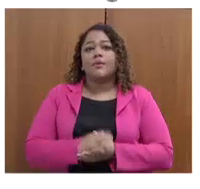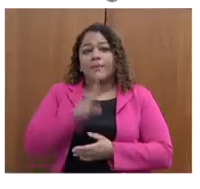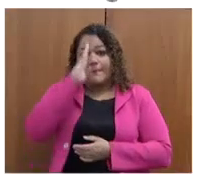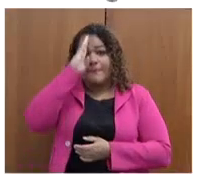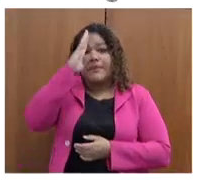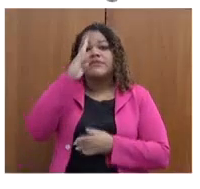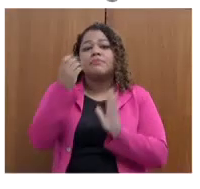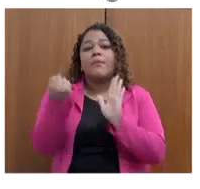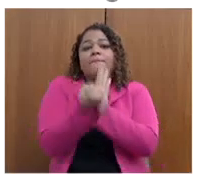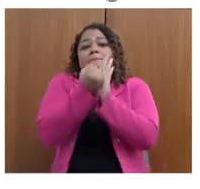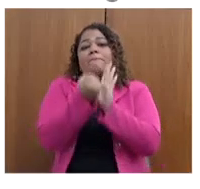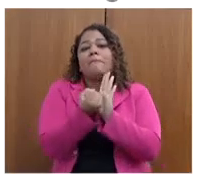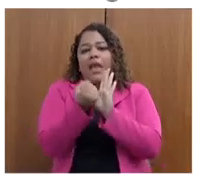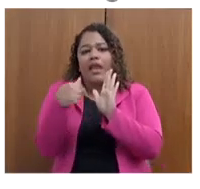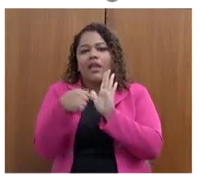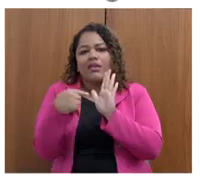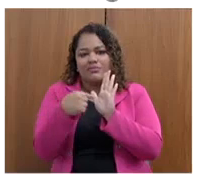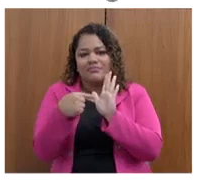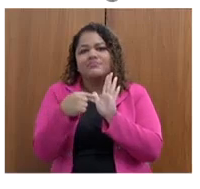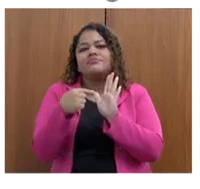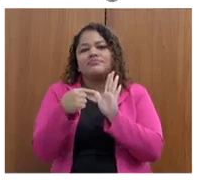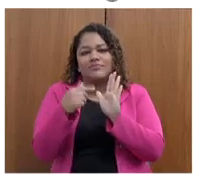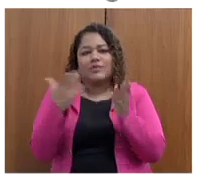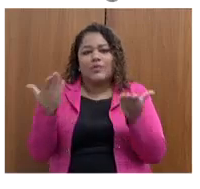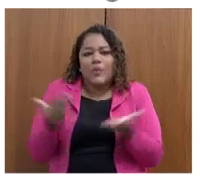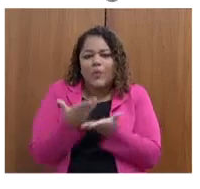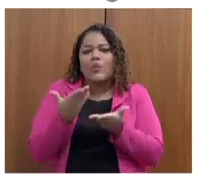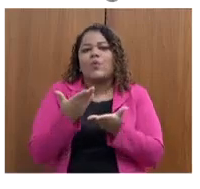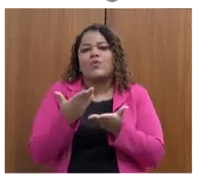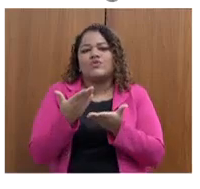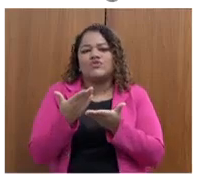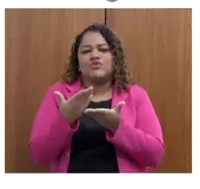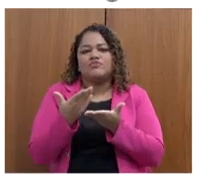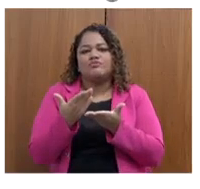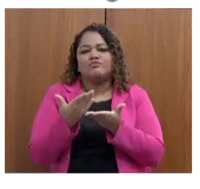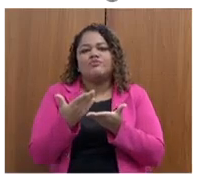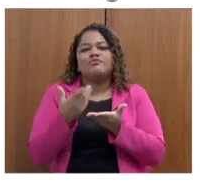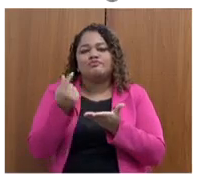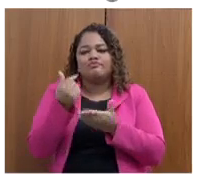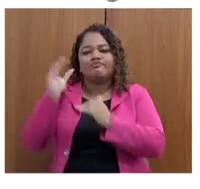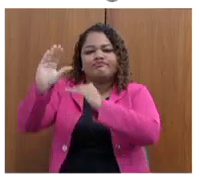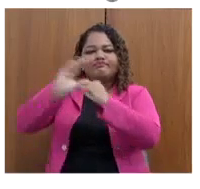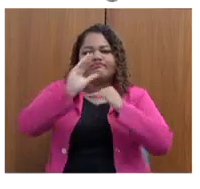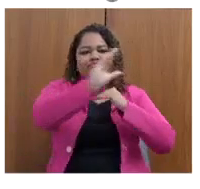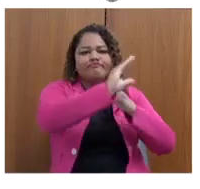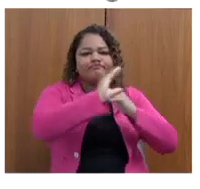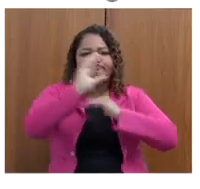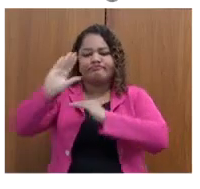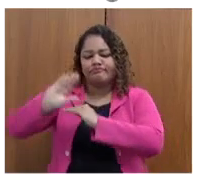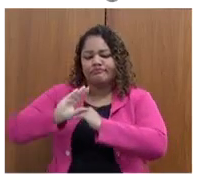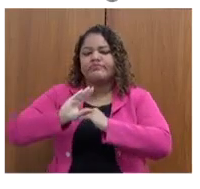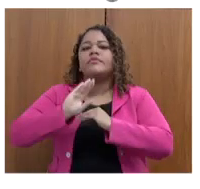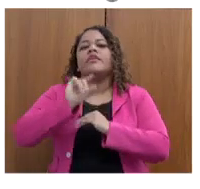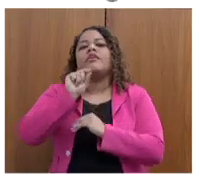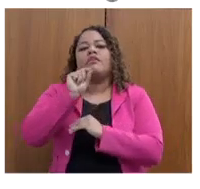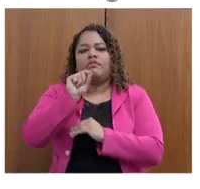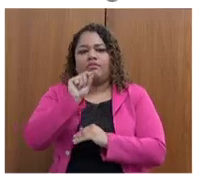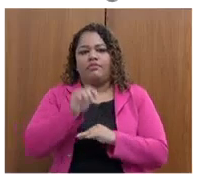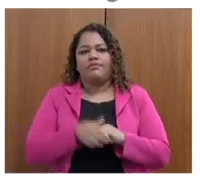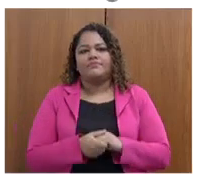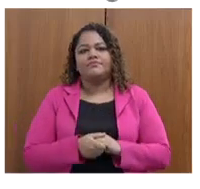que brindam aí a nossa história de atração de investimentos vou fazer aqui